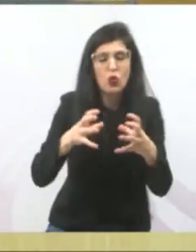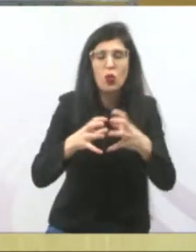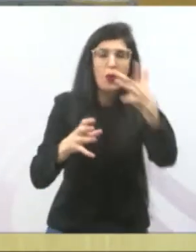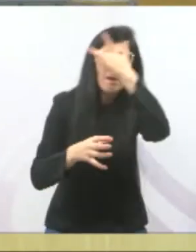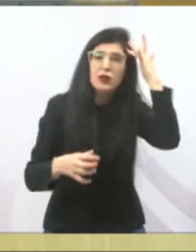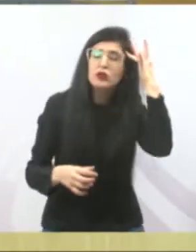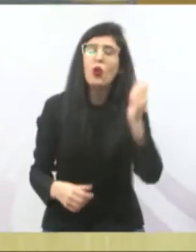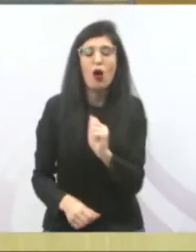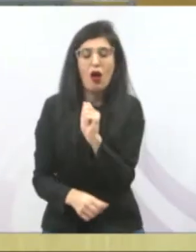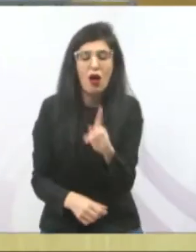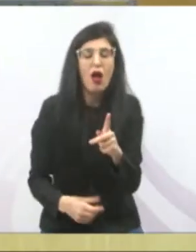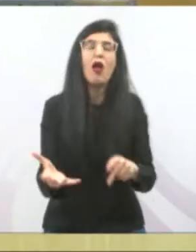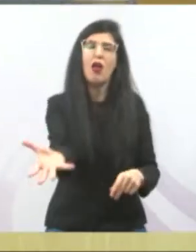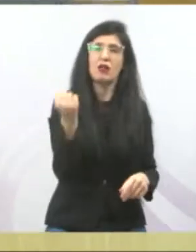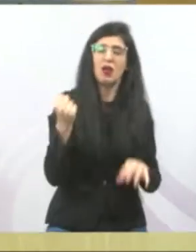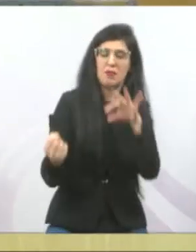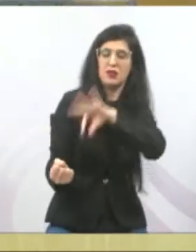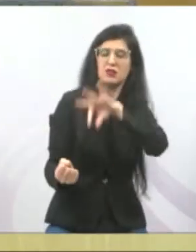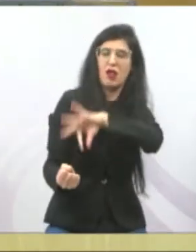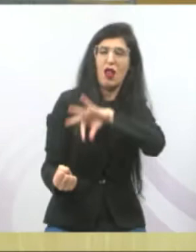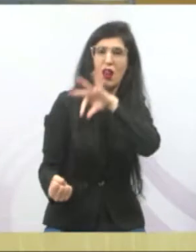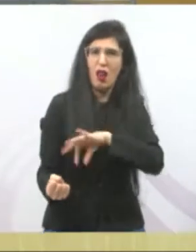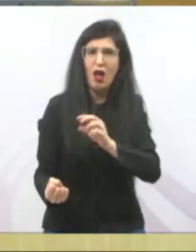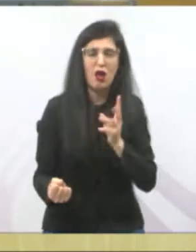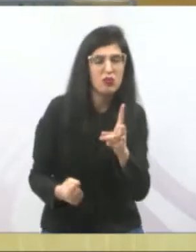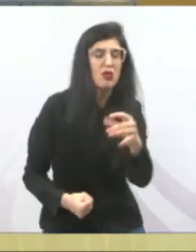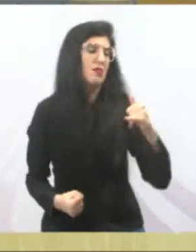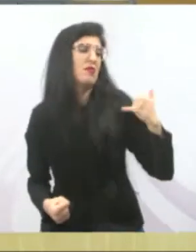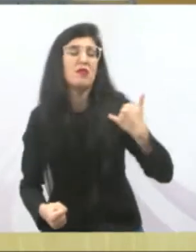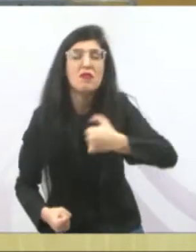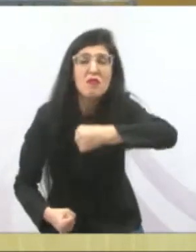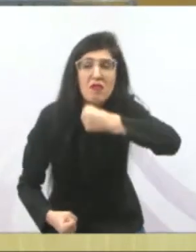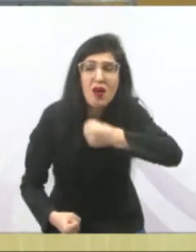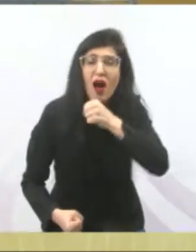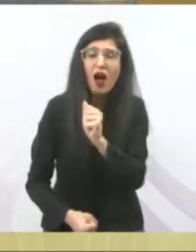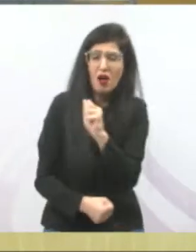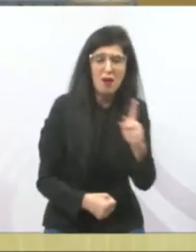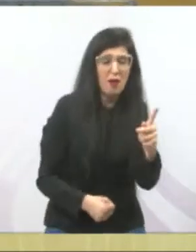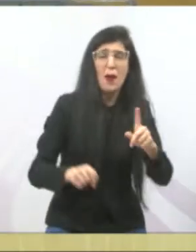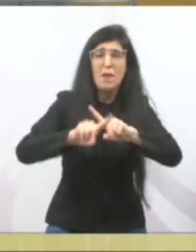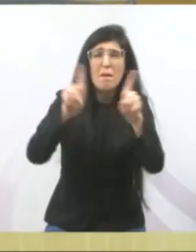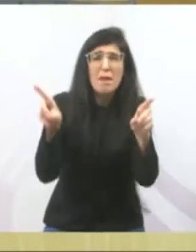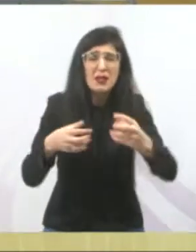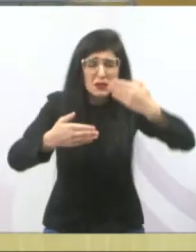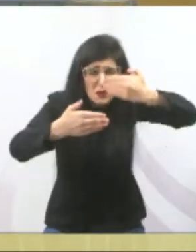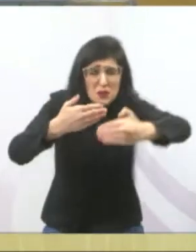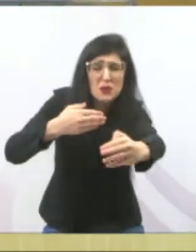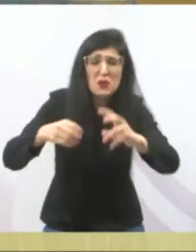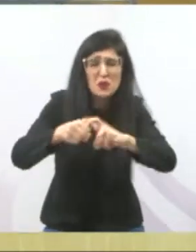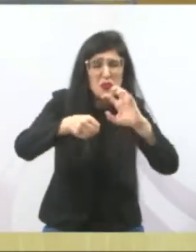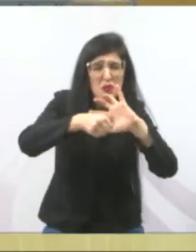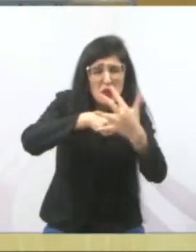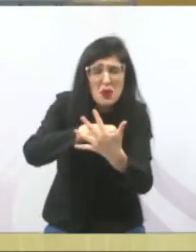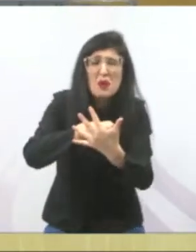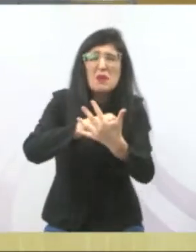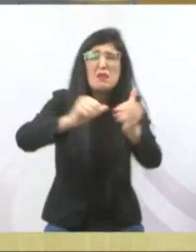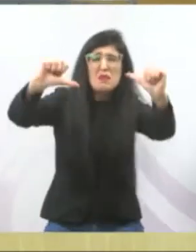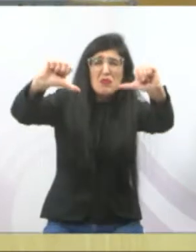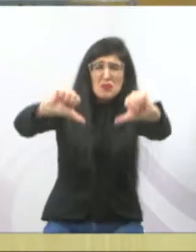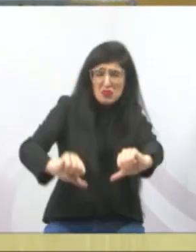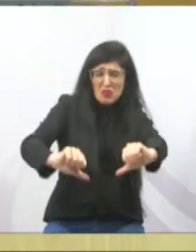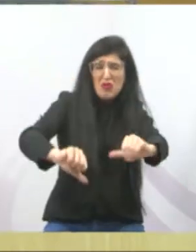encobre violências. O ódio desperta contendas, mas o amor encobre todas as faltas.